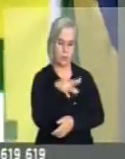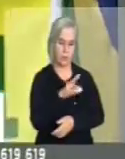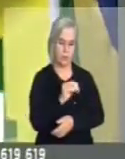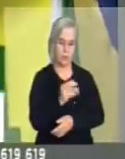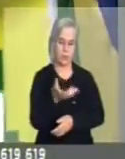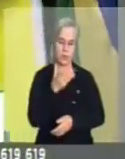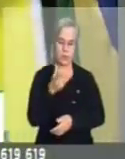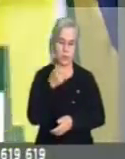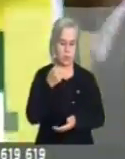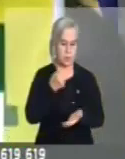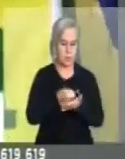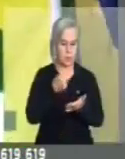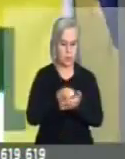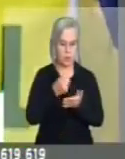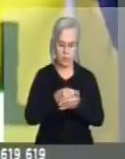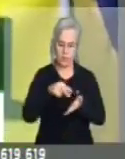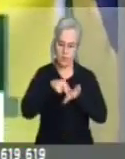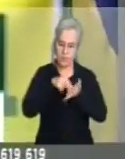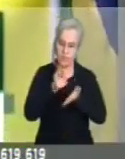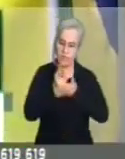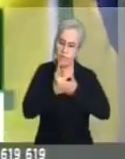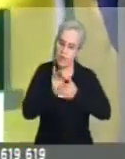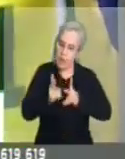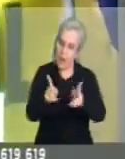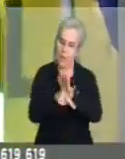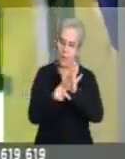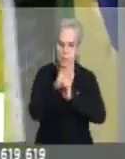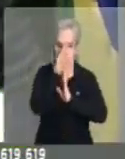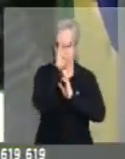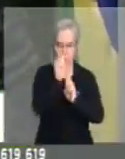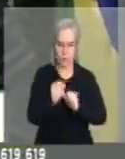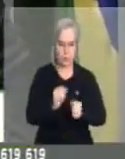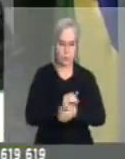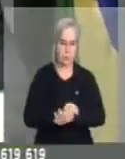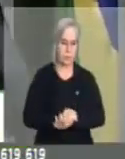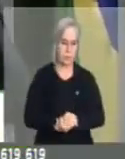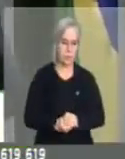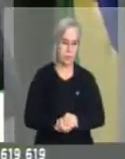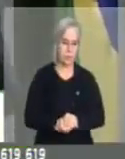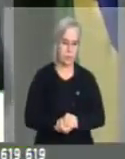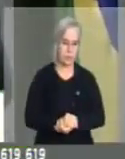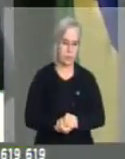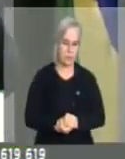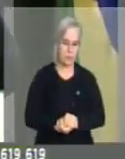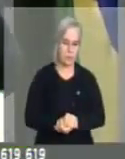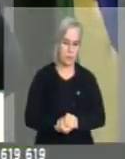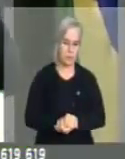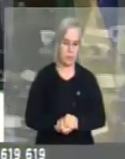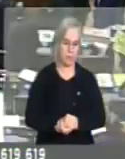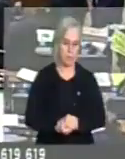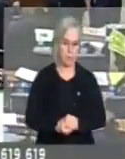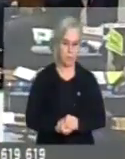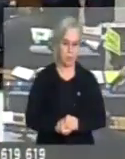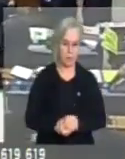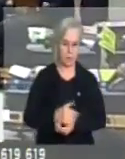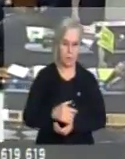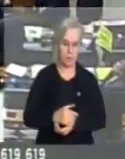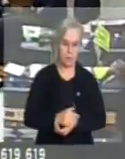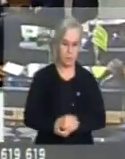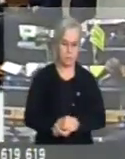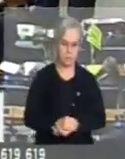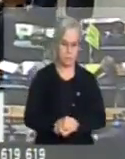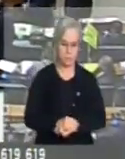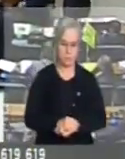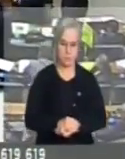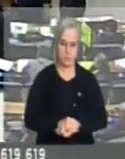poder contra os interesses do Brasil. Que respeitem a minha fala. Governo dos banqueiros. Que respeitem a minha fala. Que respeitem a minha fala. Governo